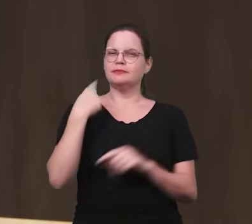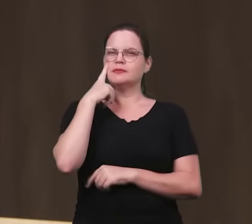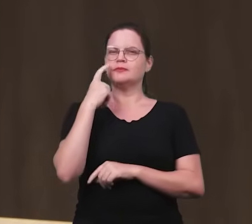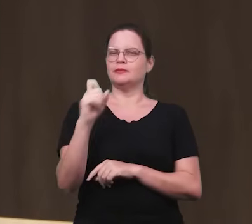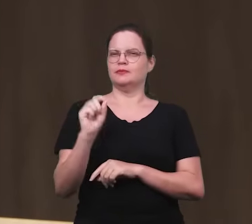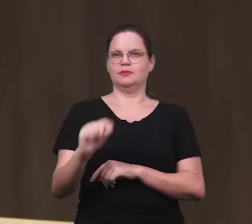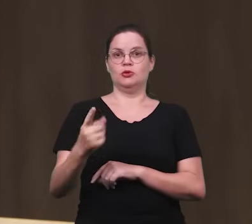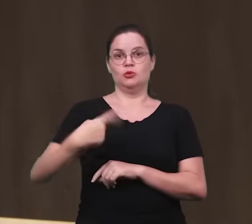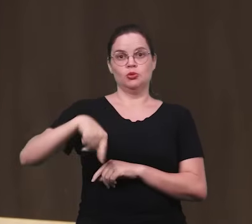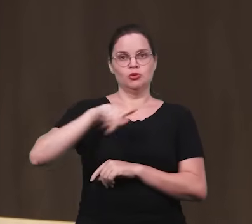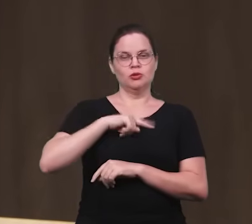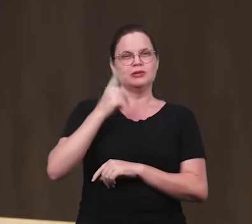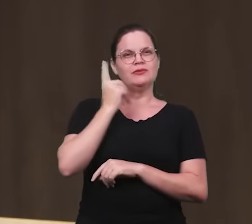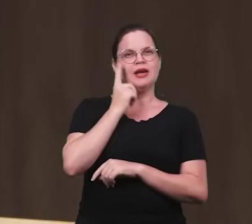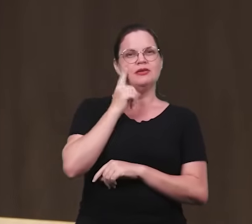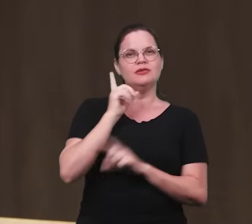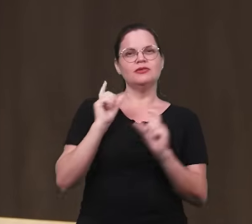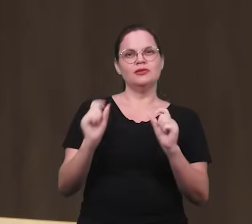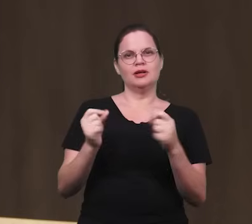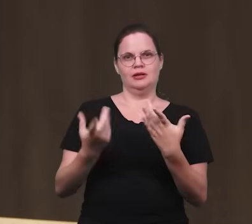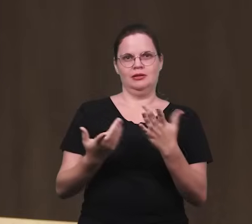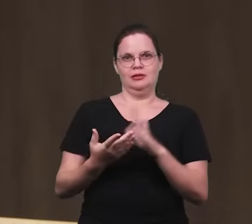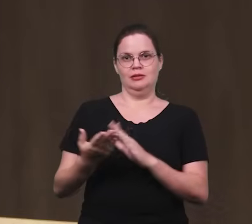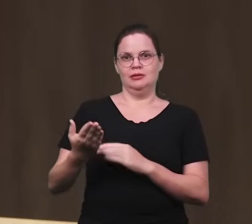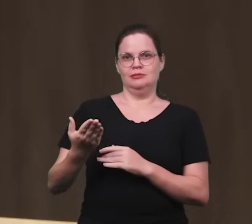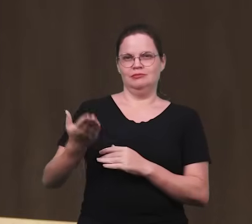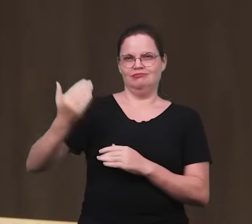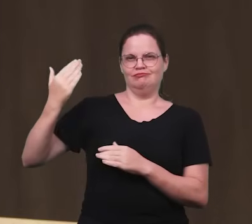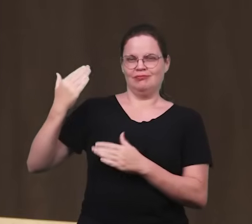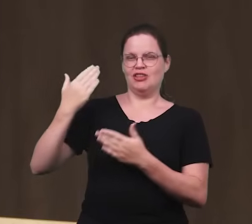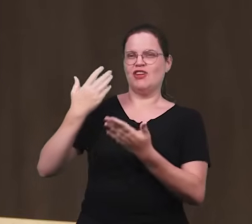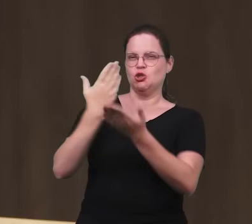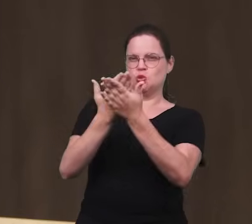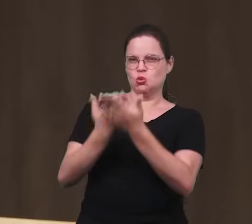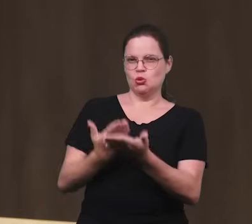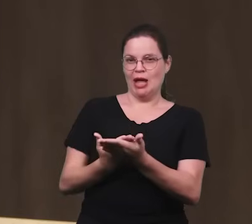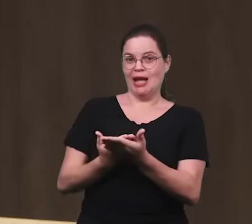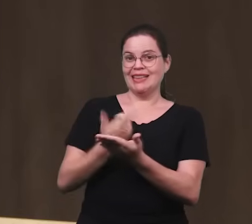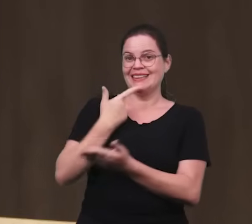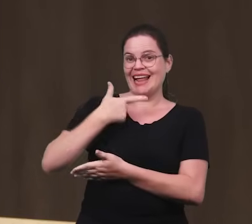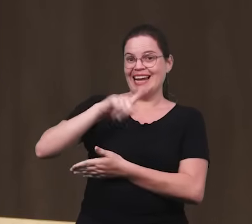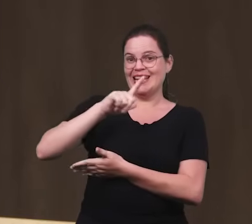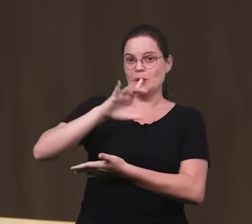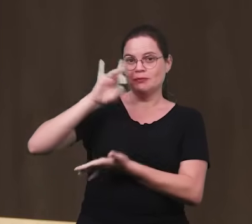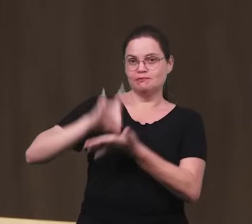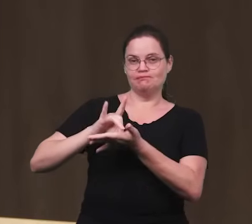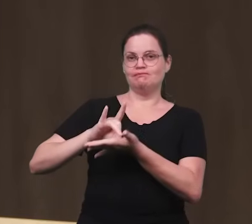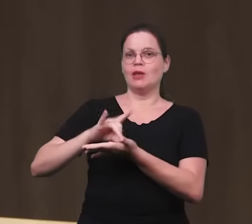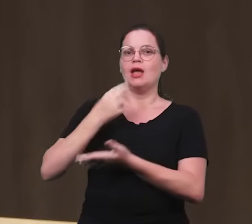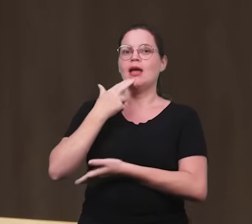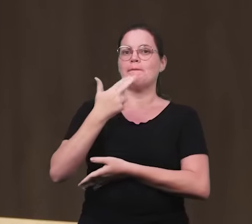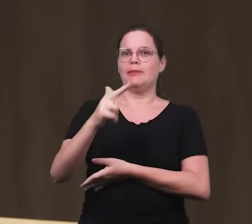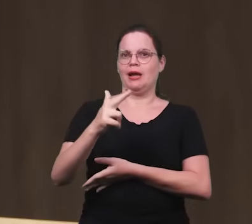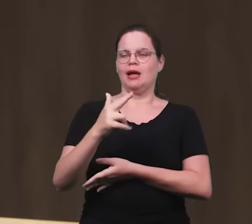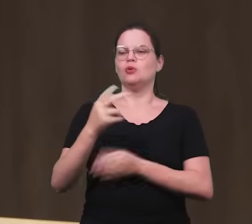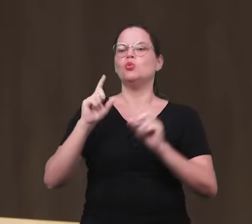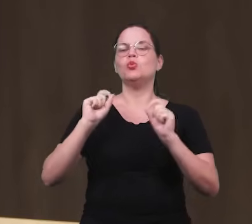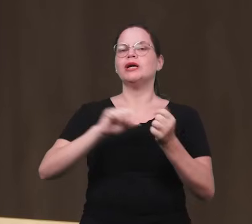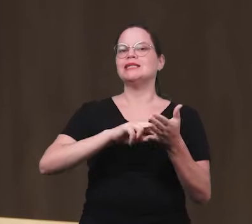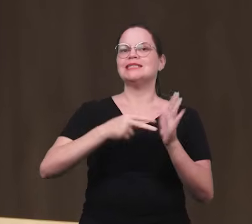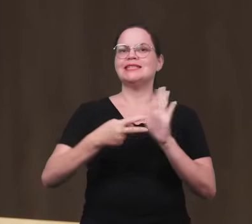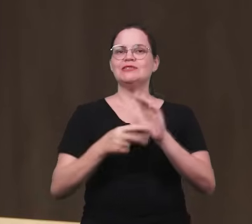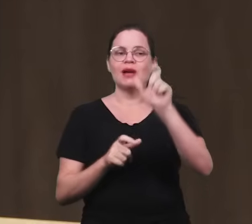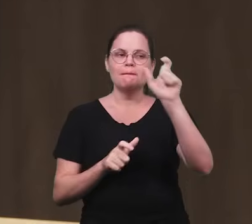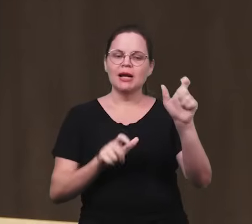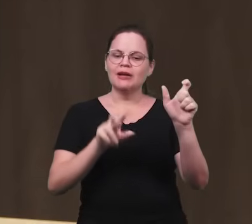nós vamos buscar lá no hebraico sobre o verdadeiro significado de